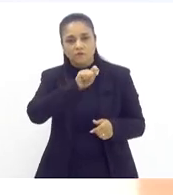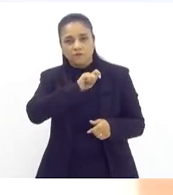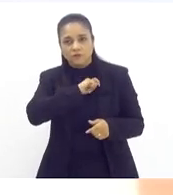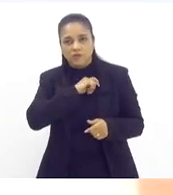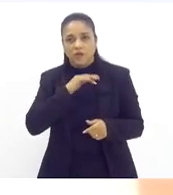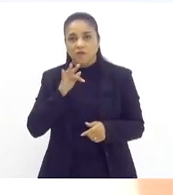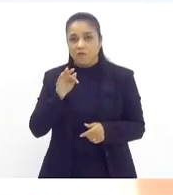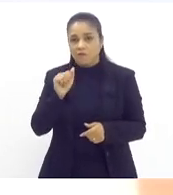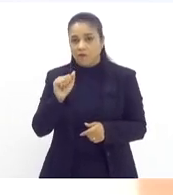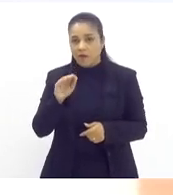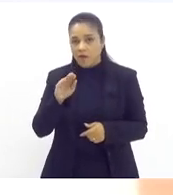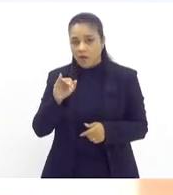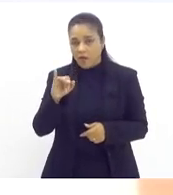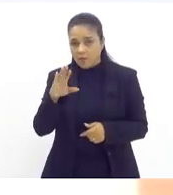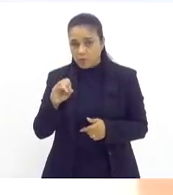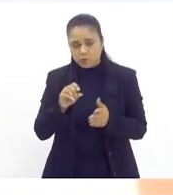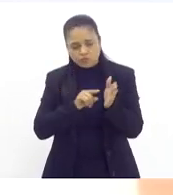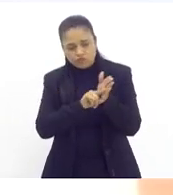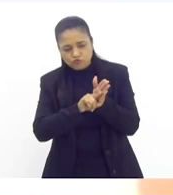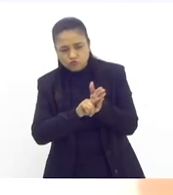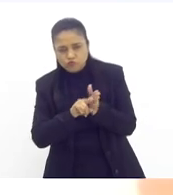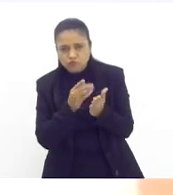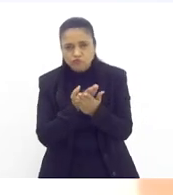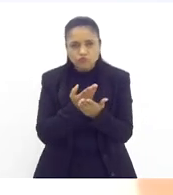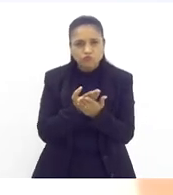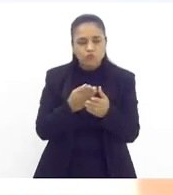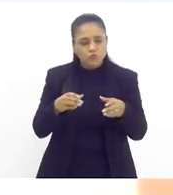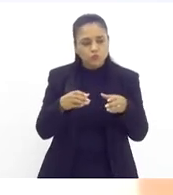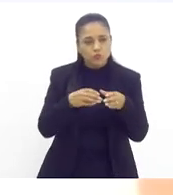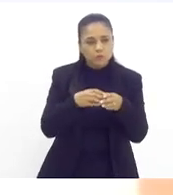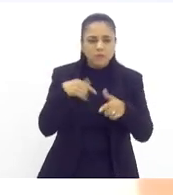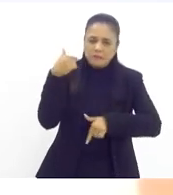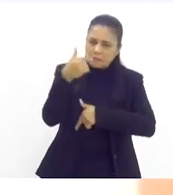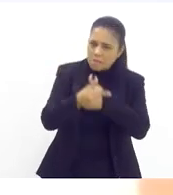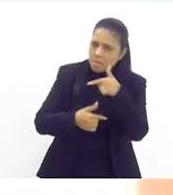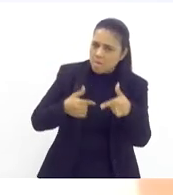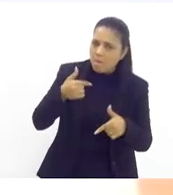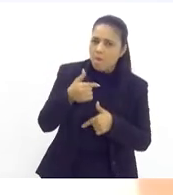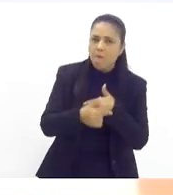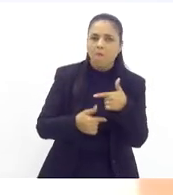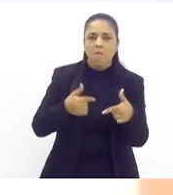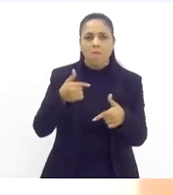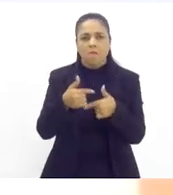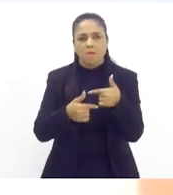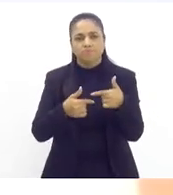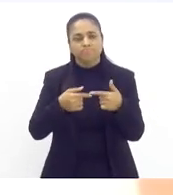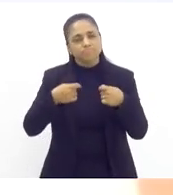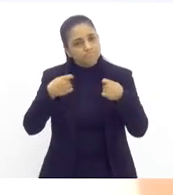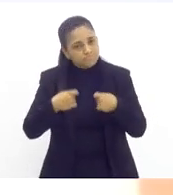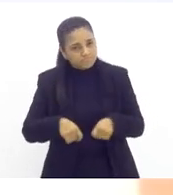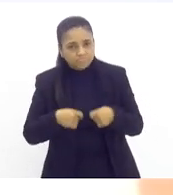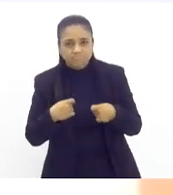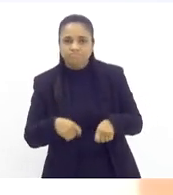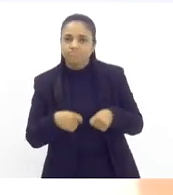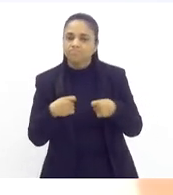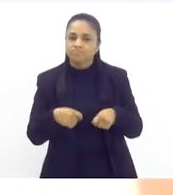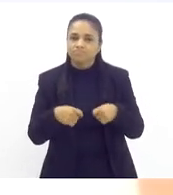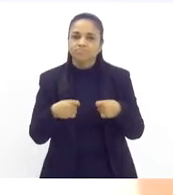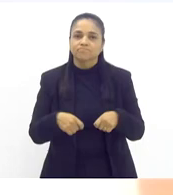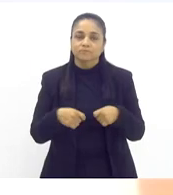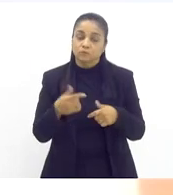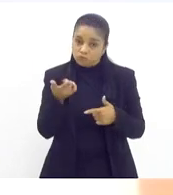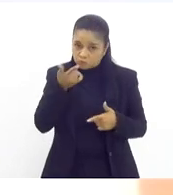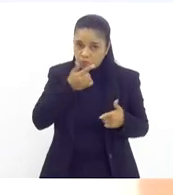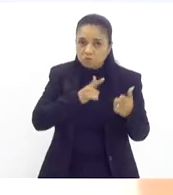Verbicário, tem feito estudos com a nossa equipe. É um trabalho árduo, trabalho que precisa ser feito, e, felizmente, estamos